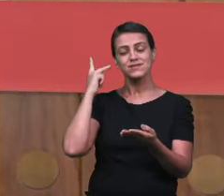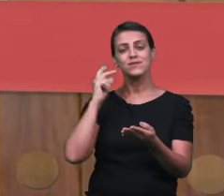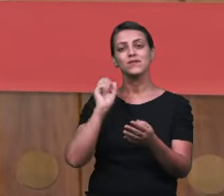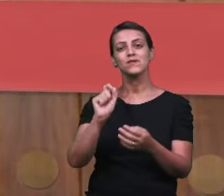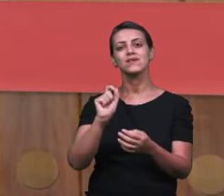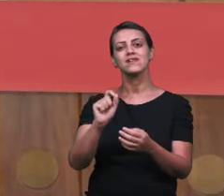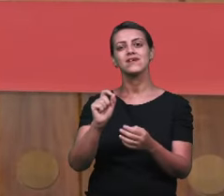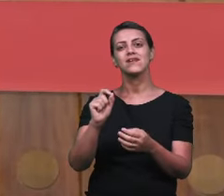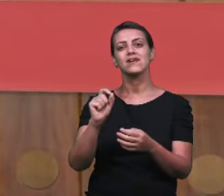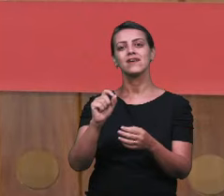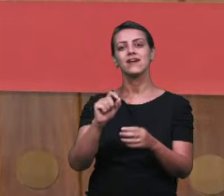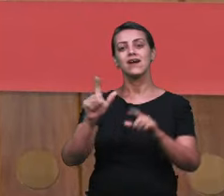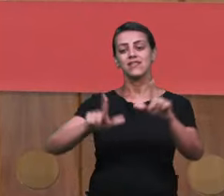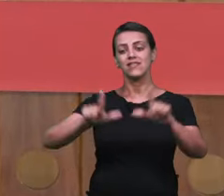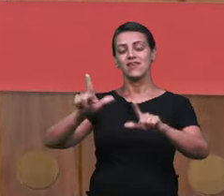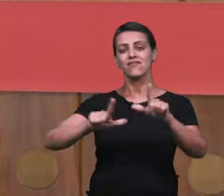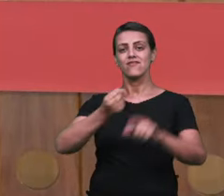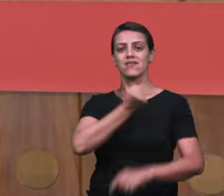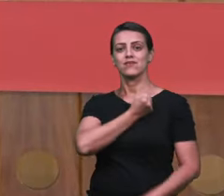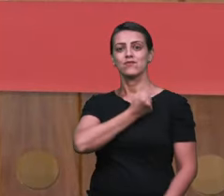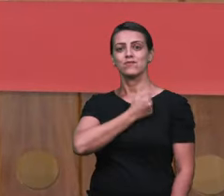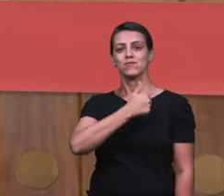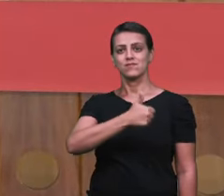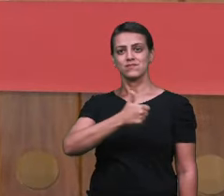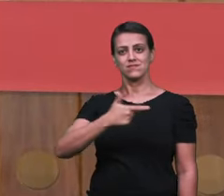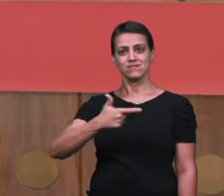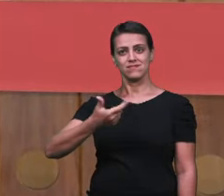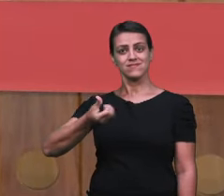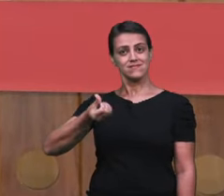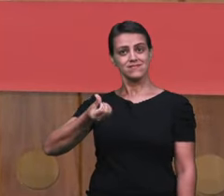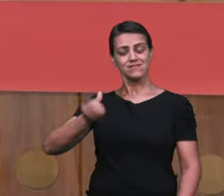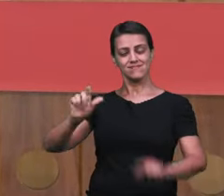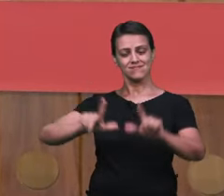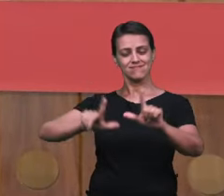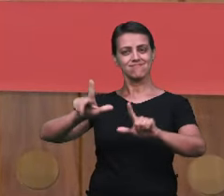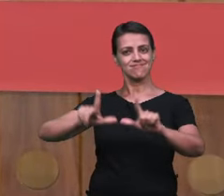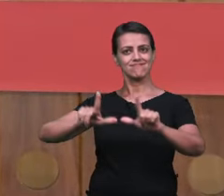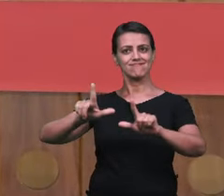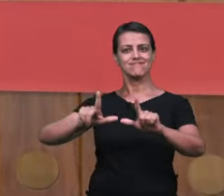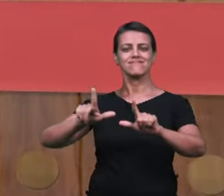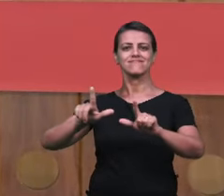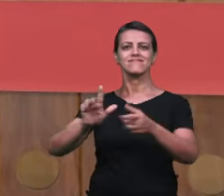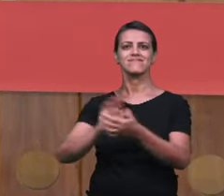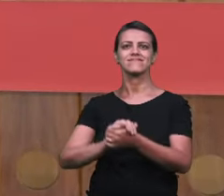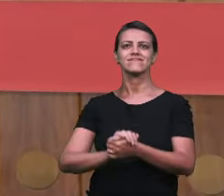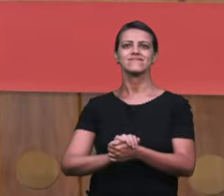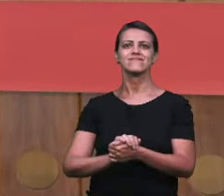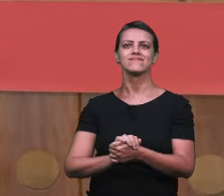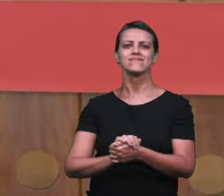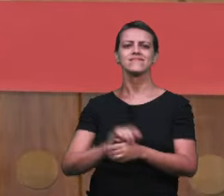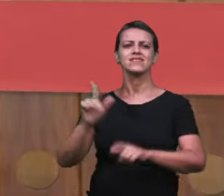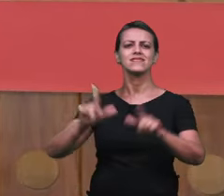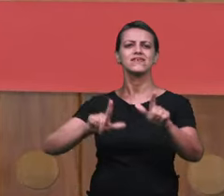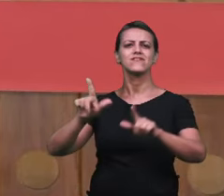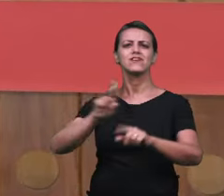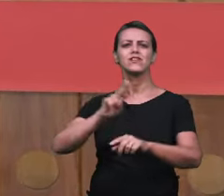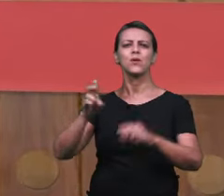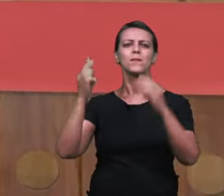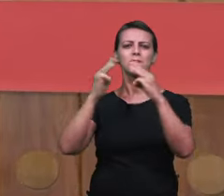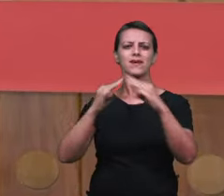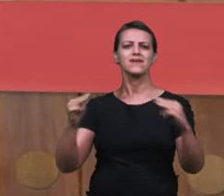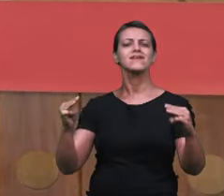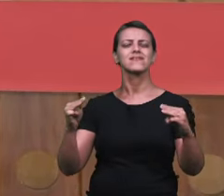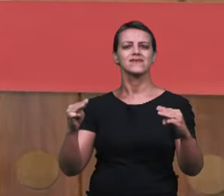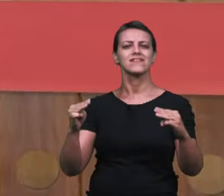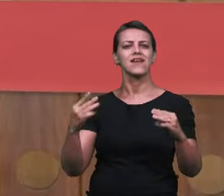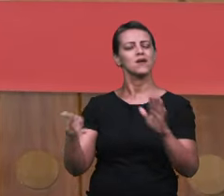nosso canal 126 da TV Satélite, TV aberta, e de nossa TV Manaim, que pertence